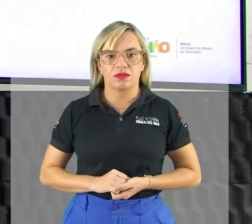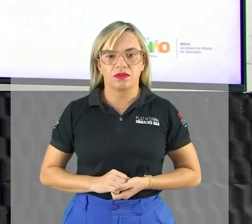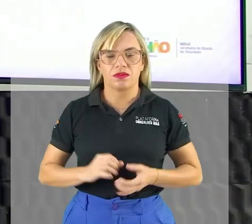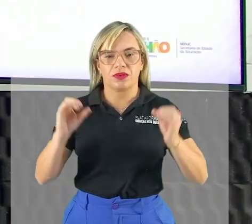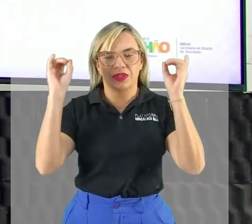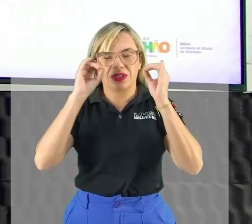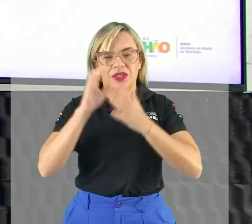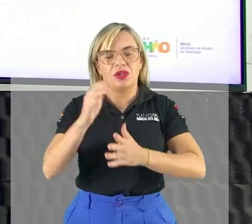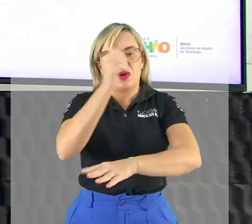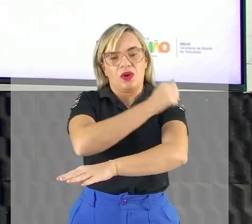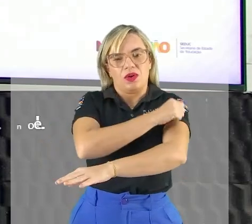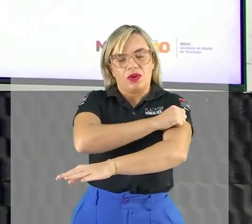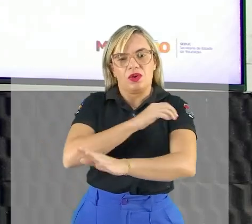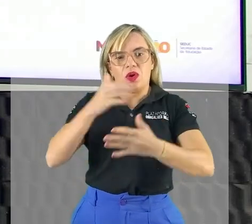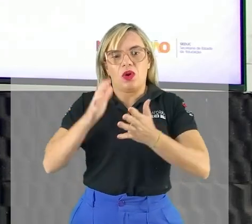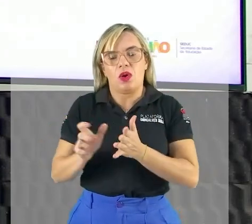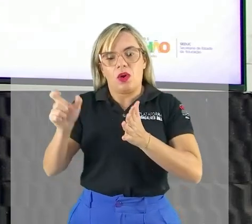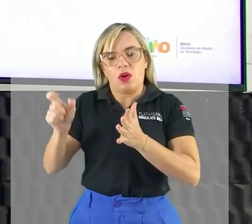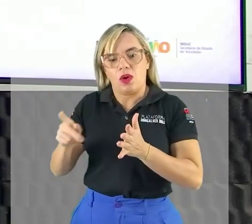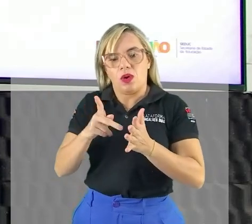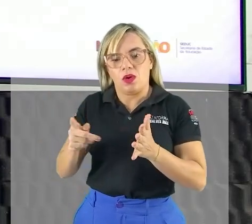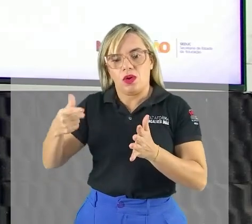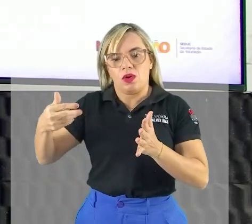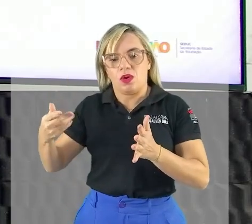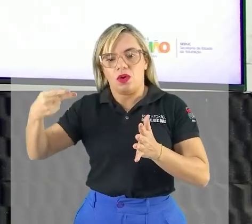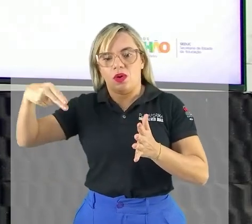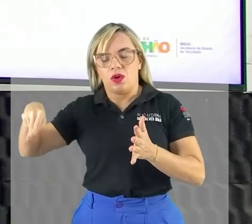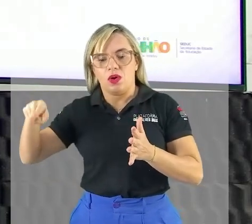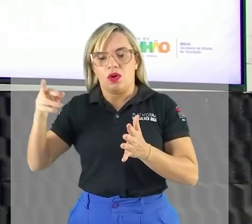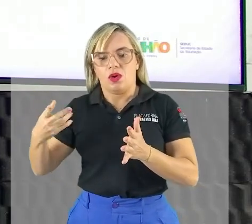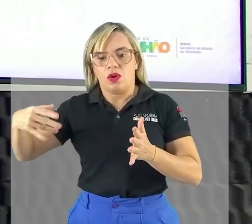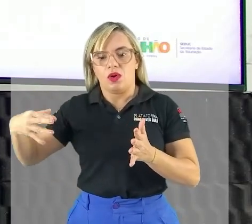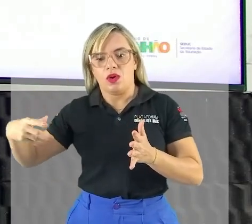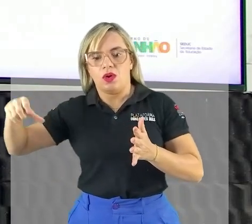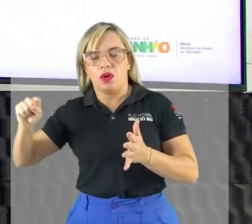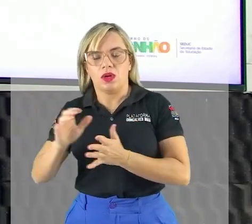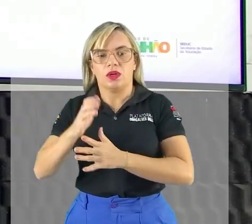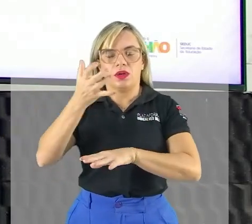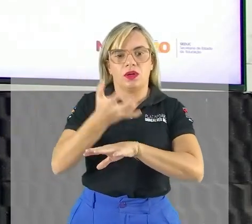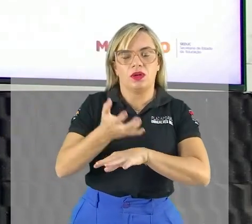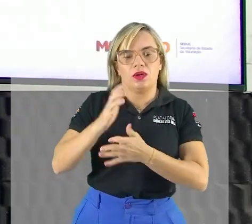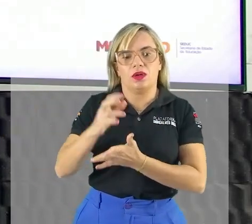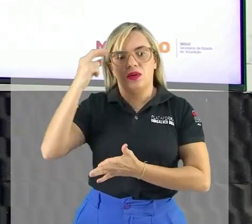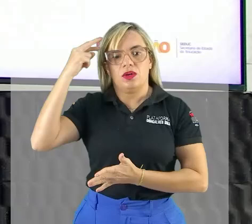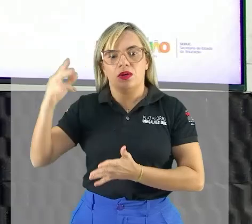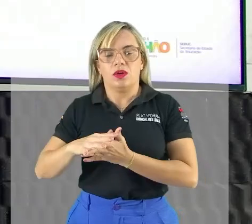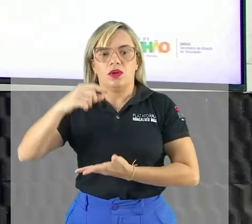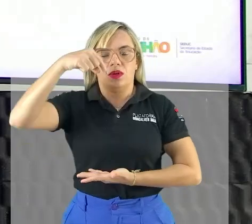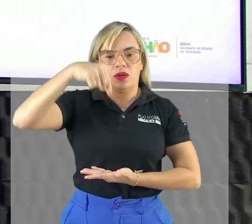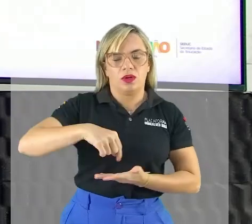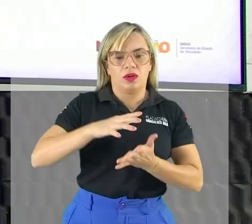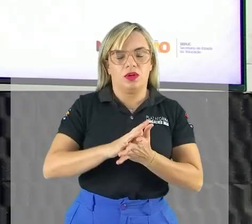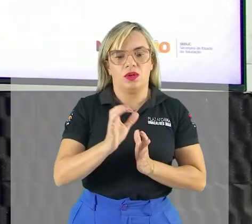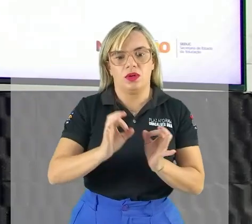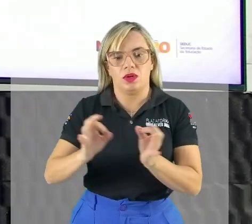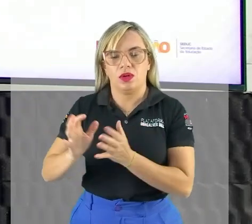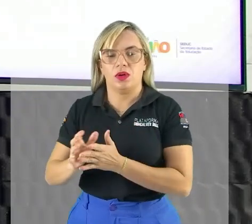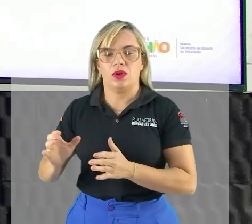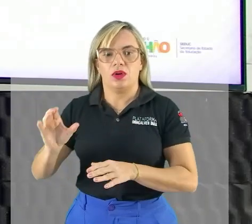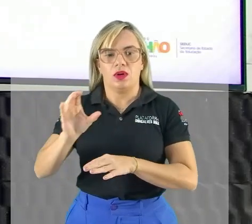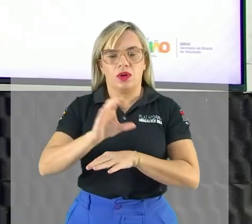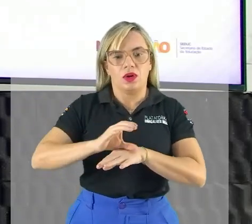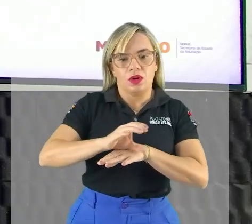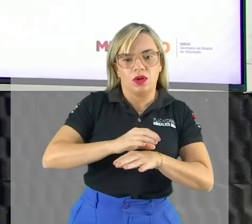Olá estudante Professor el Rodrigues de história estamos aqui com o cursinho preparatório para o